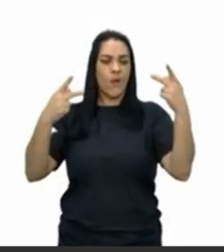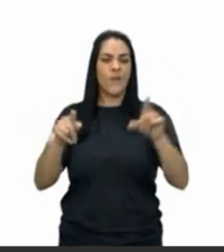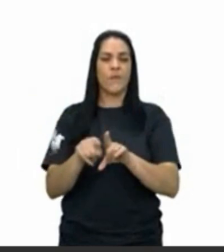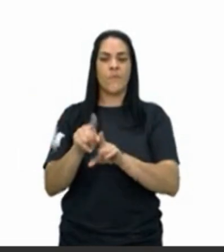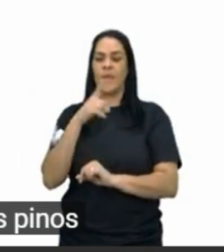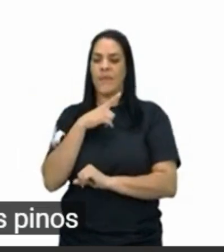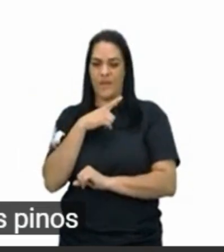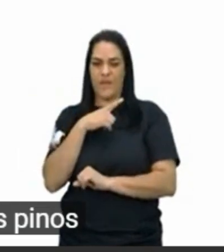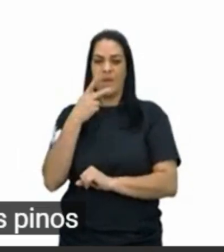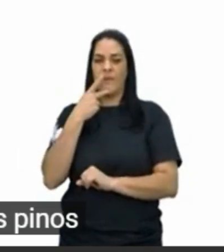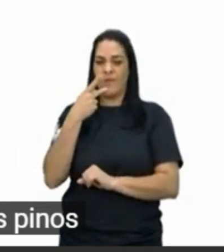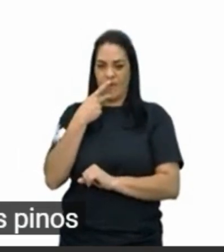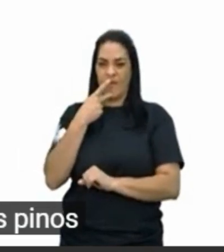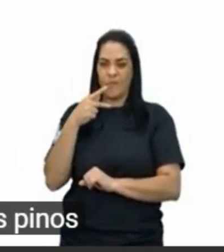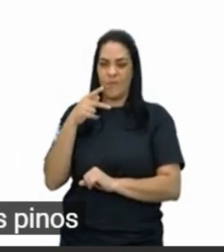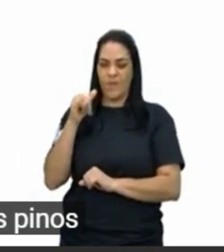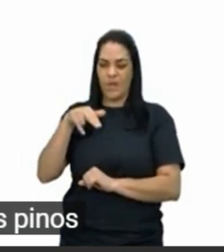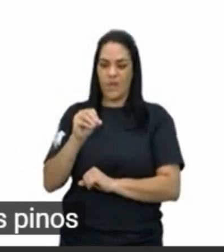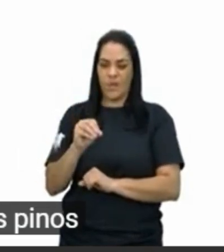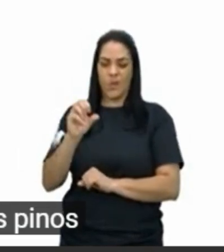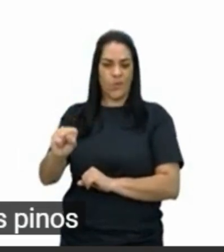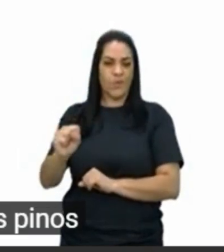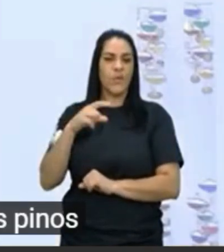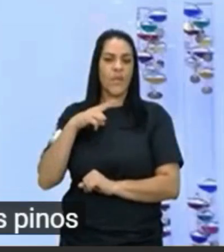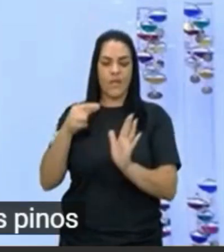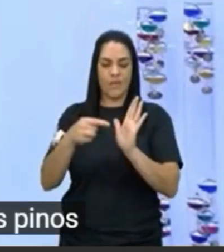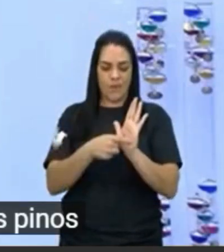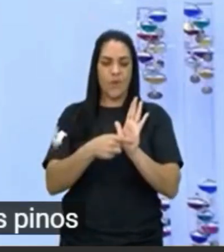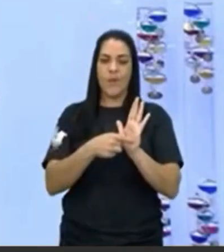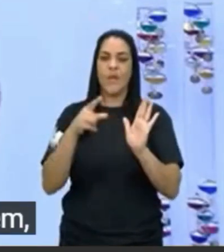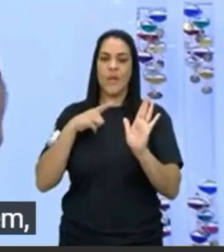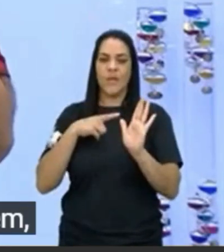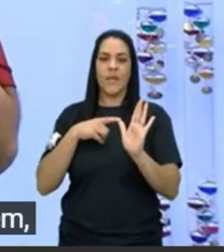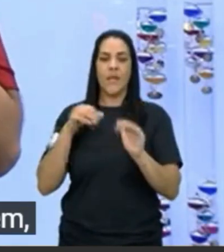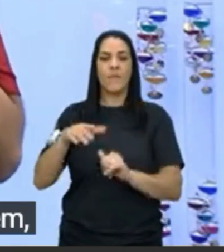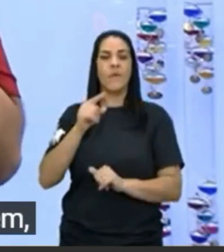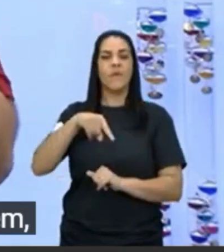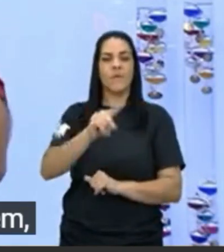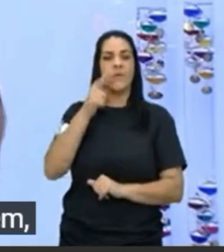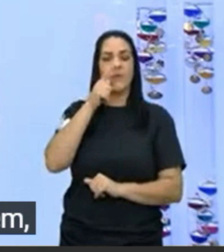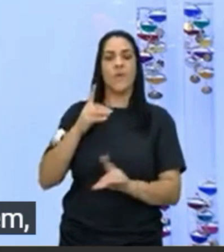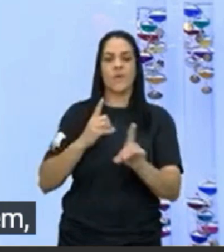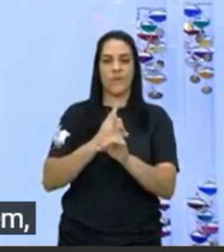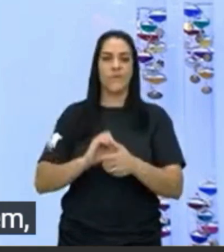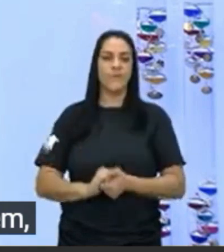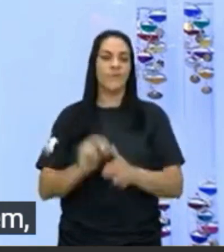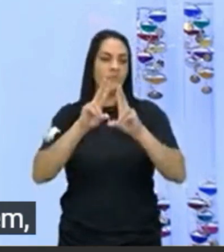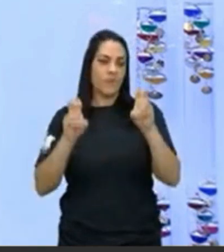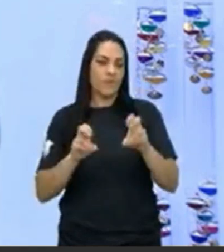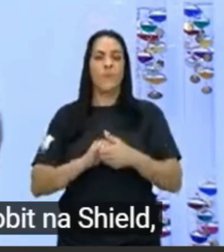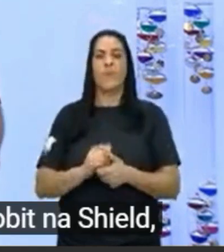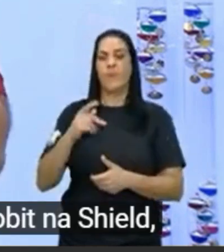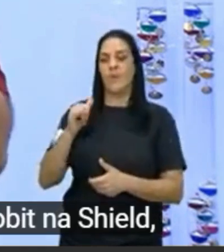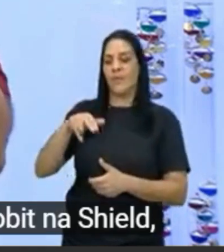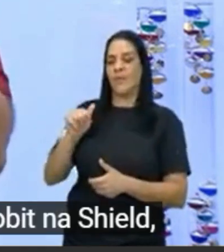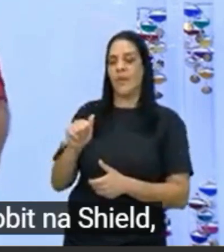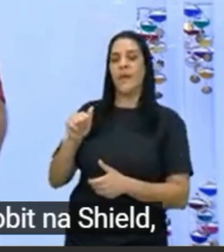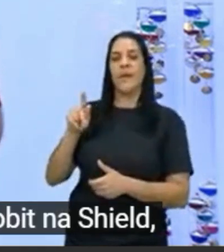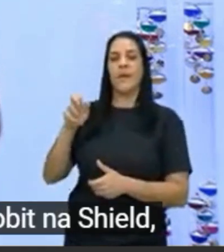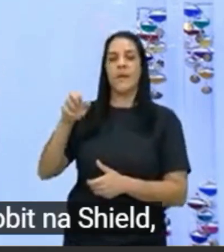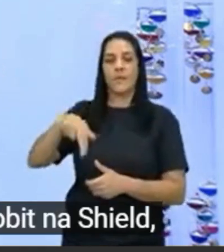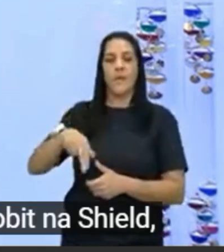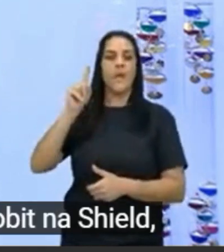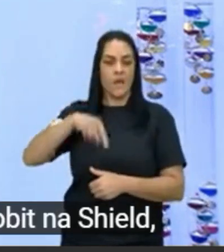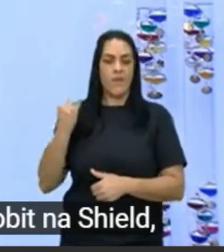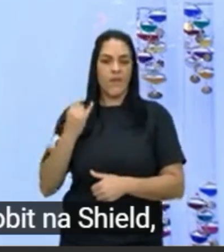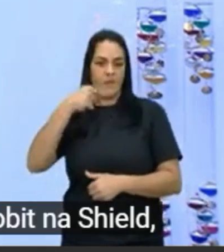links e também fale sobre os pinos que tem ali na Microbit e também os pinos a mais que você encontra na Shield. Sobre a pinagem, é muito importante